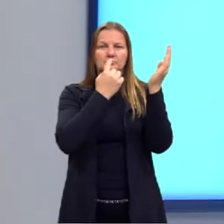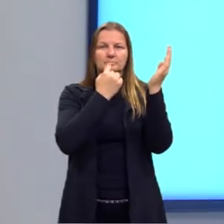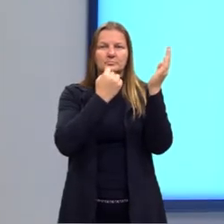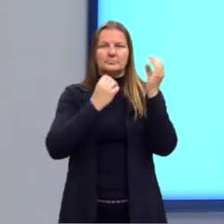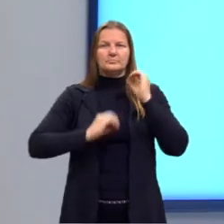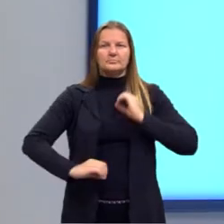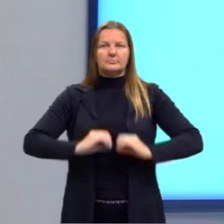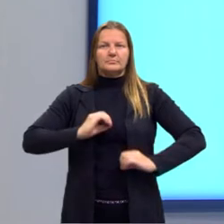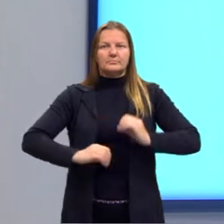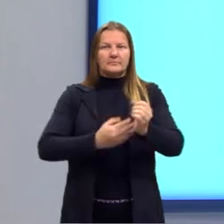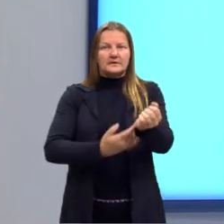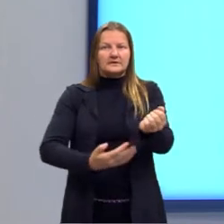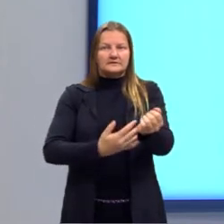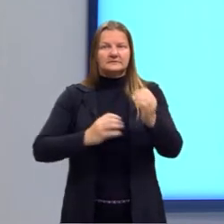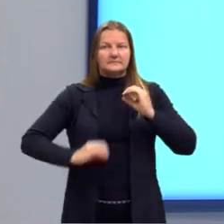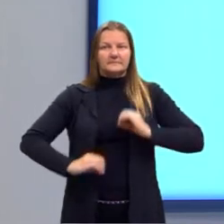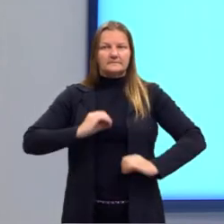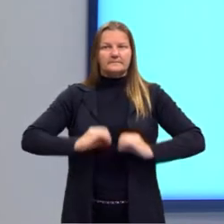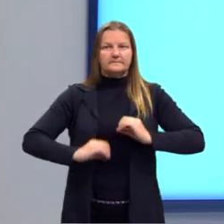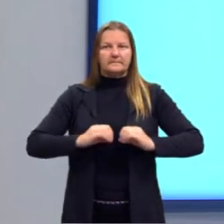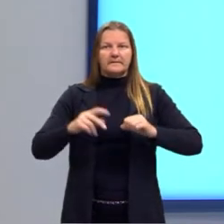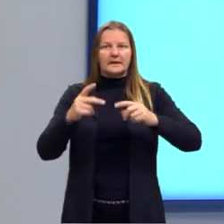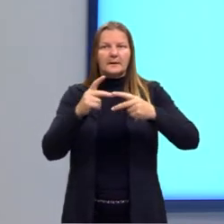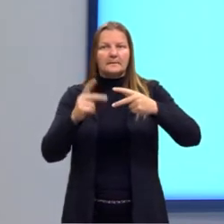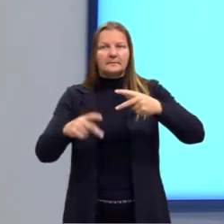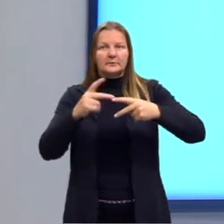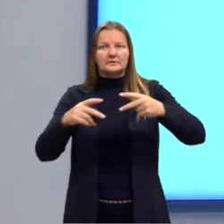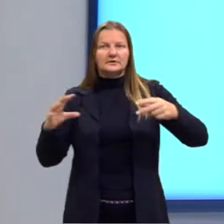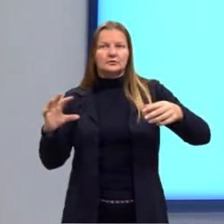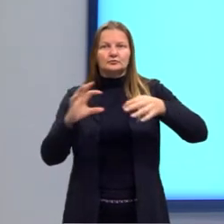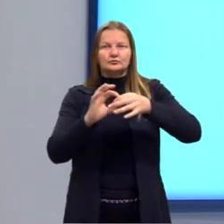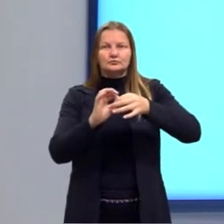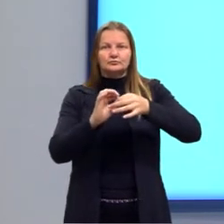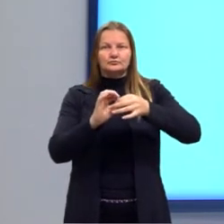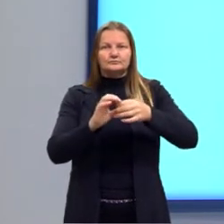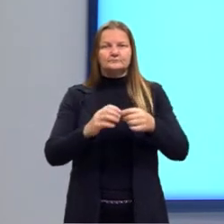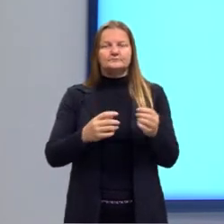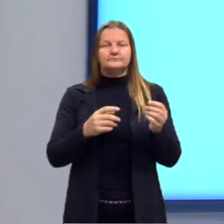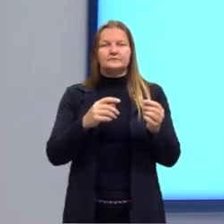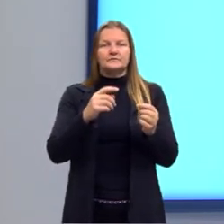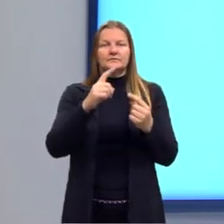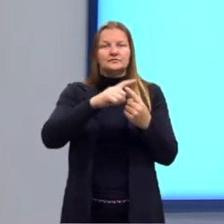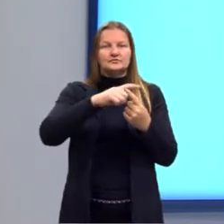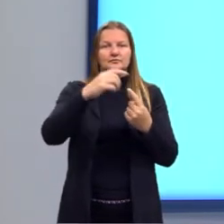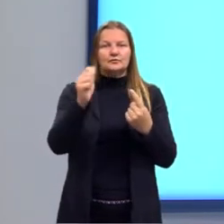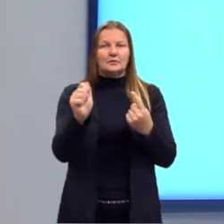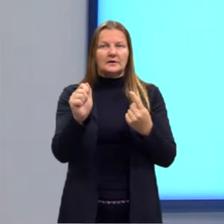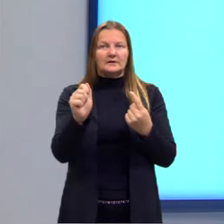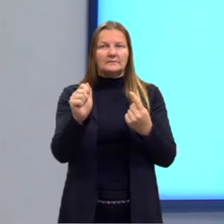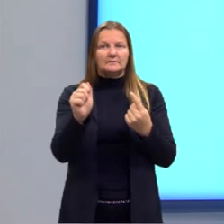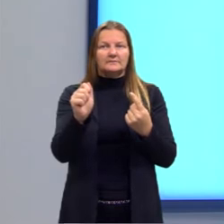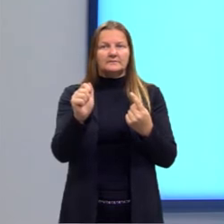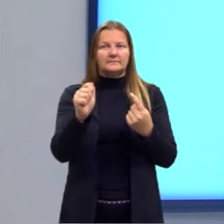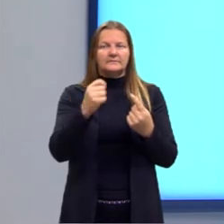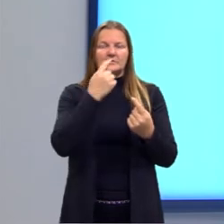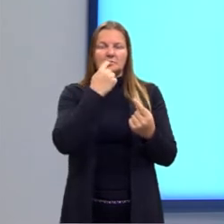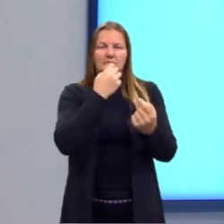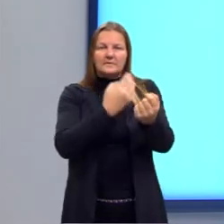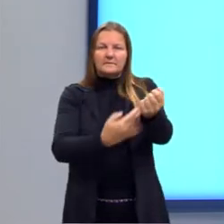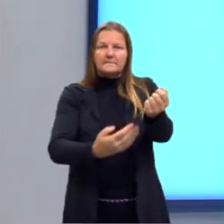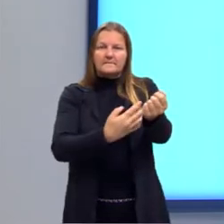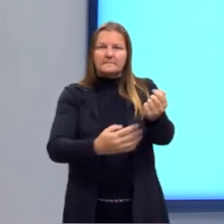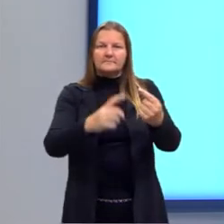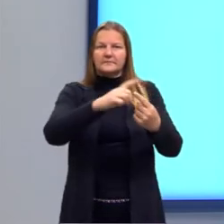aderidas a ela aqui um exemplo são os aglutinogênios tipo a que é o tipo sanguíneo A